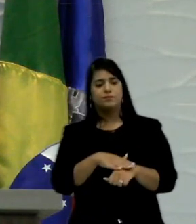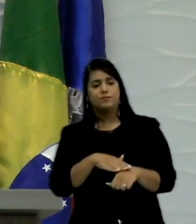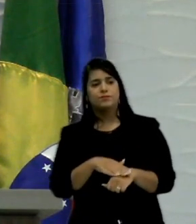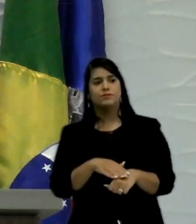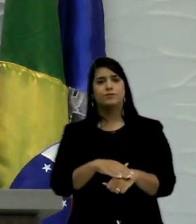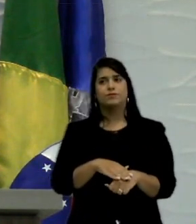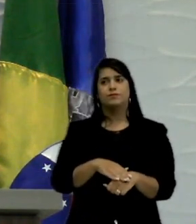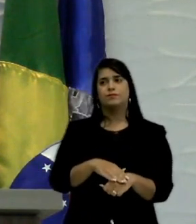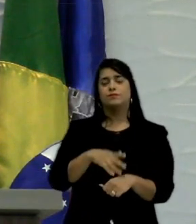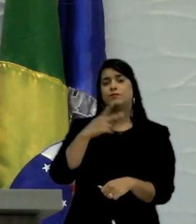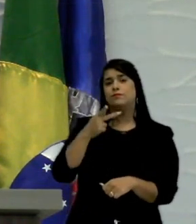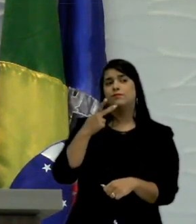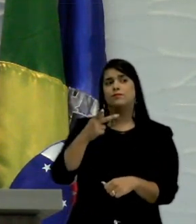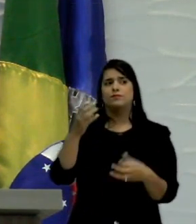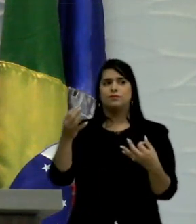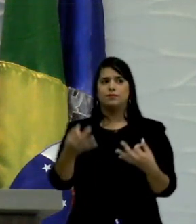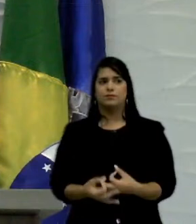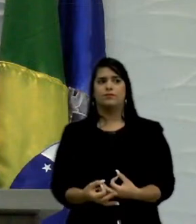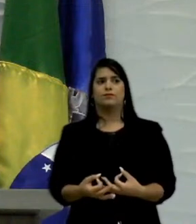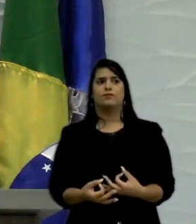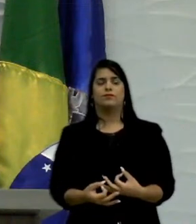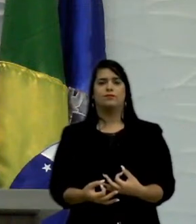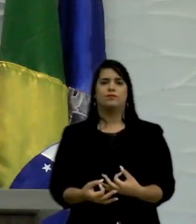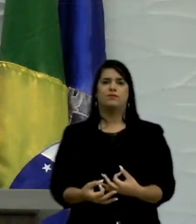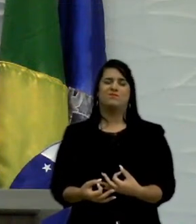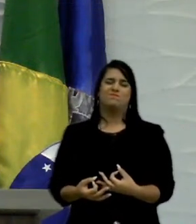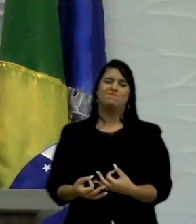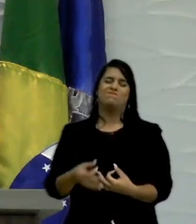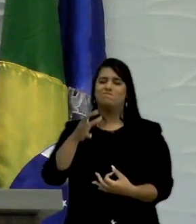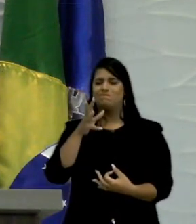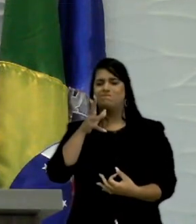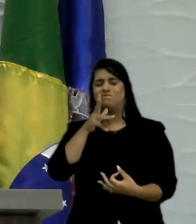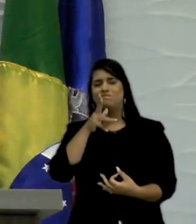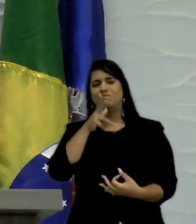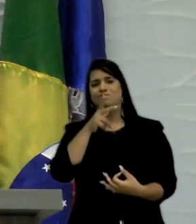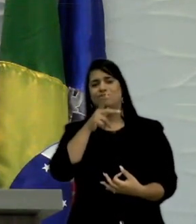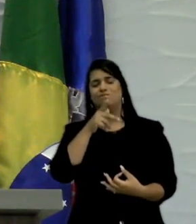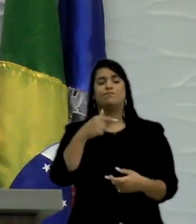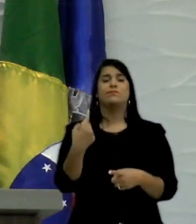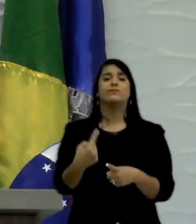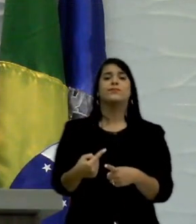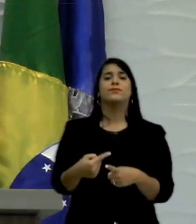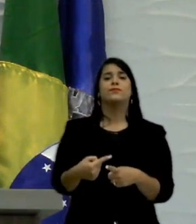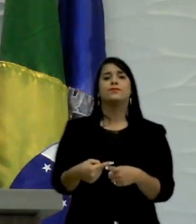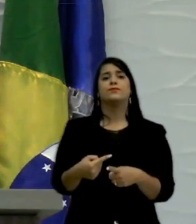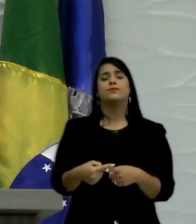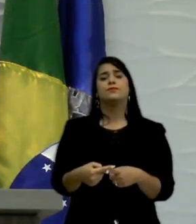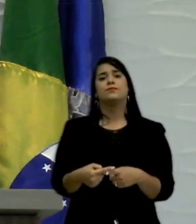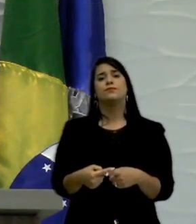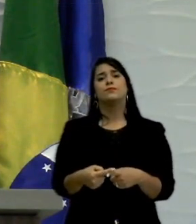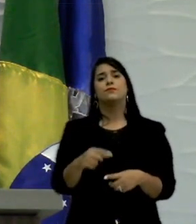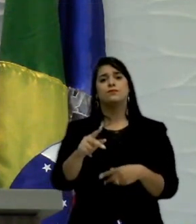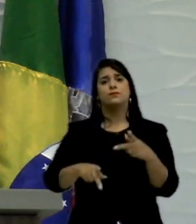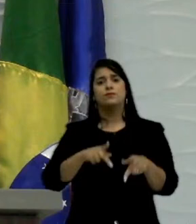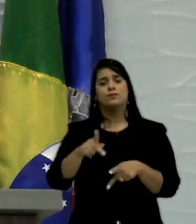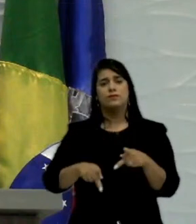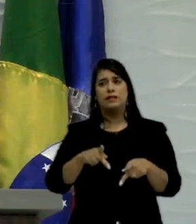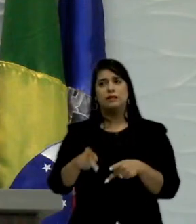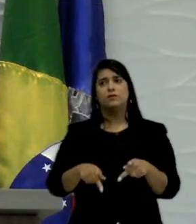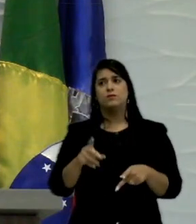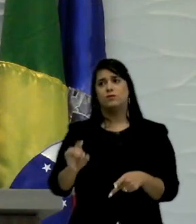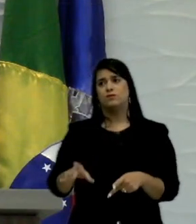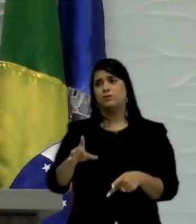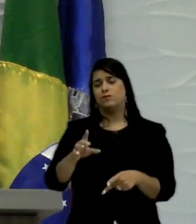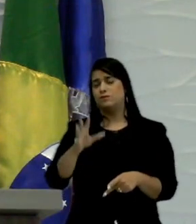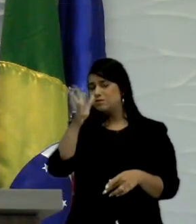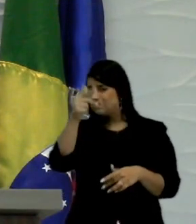fala, pode ter certeza que ela vai se estender por muito tempo, porque enquanto a população, não só de São Bento